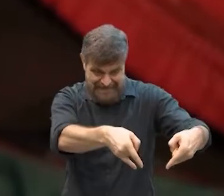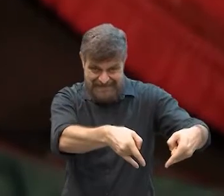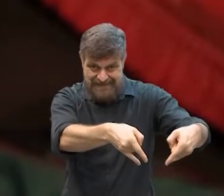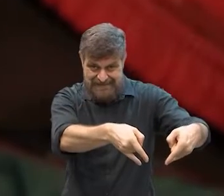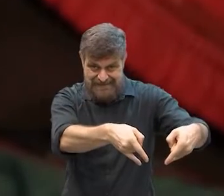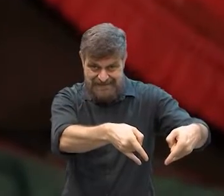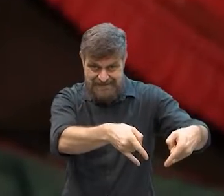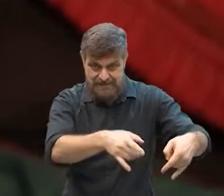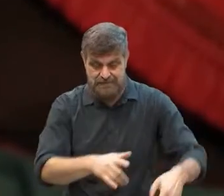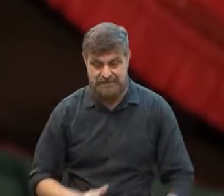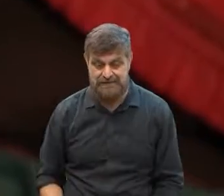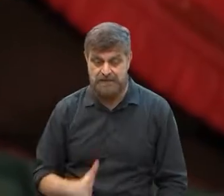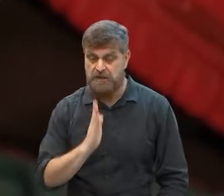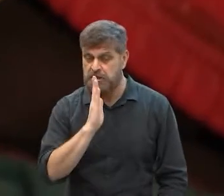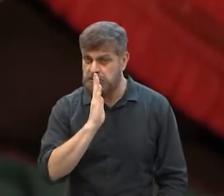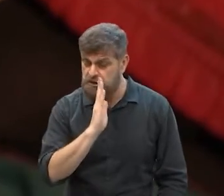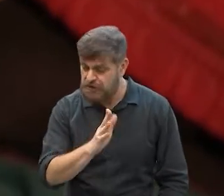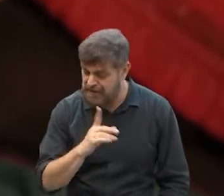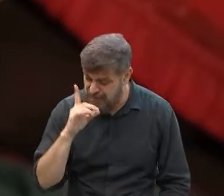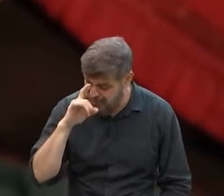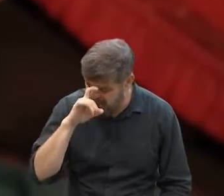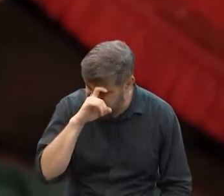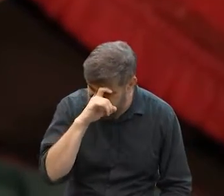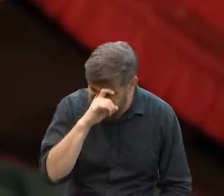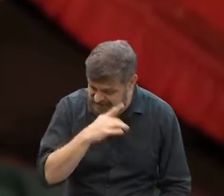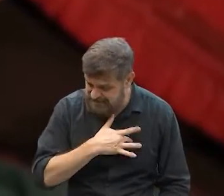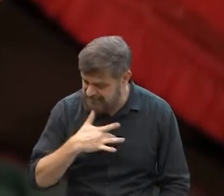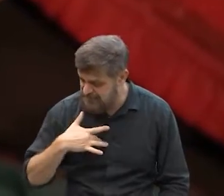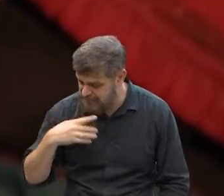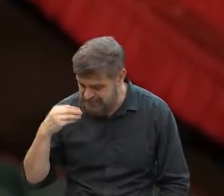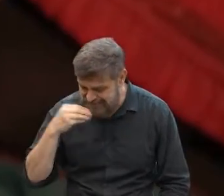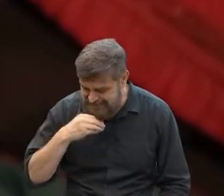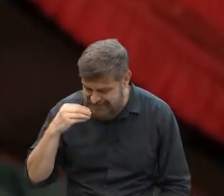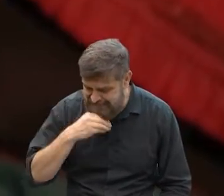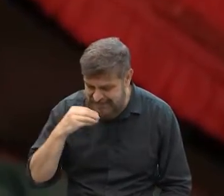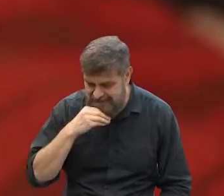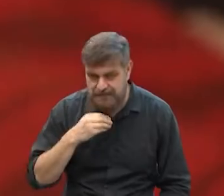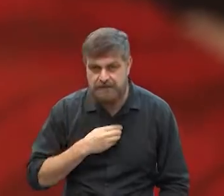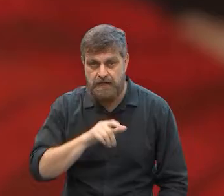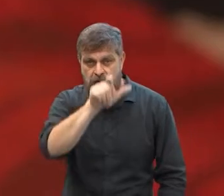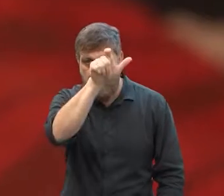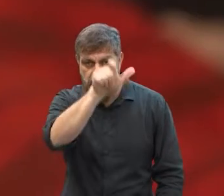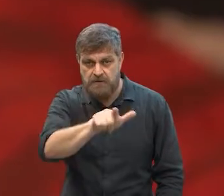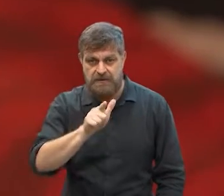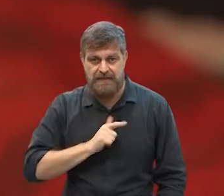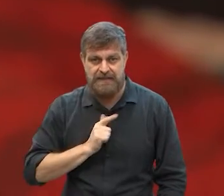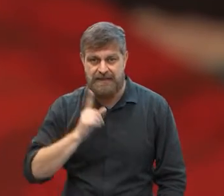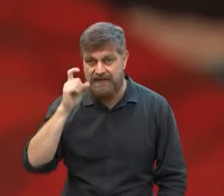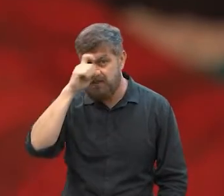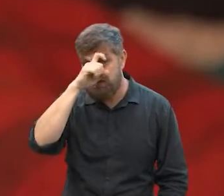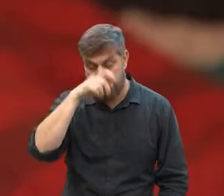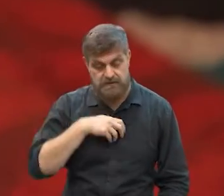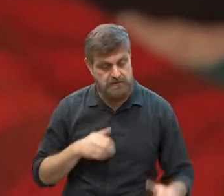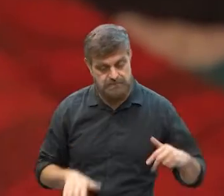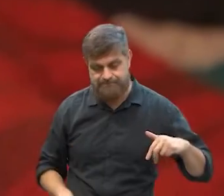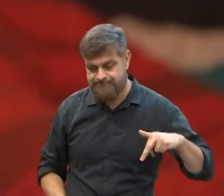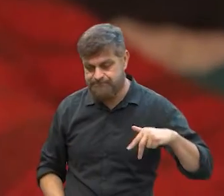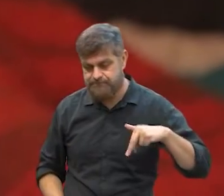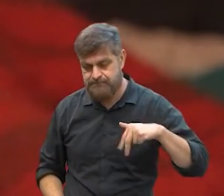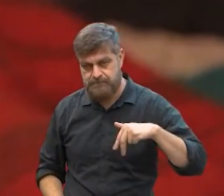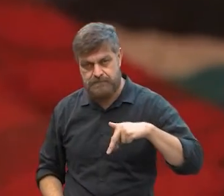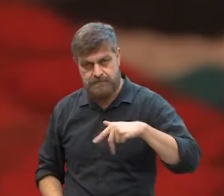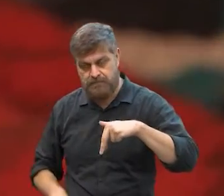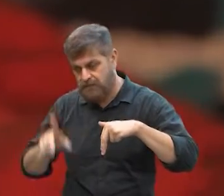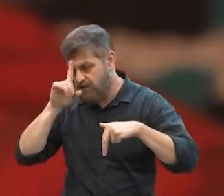acamadas, uma situação já muito delicada do ponto de vista da saúde, são pessoas que possuem até dificuldades de se deslocar até